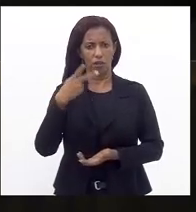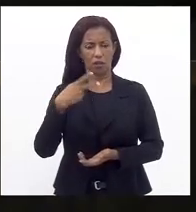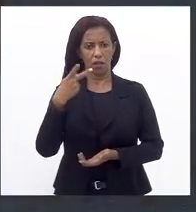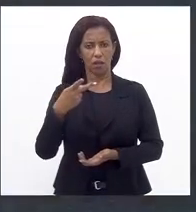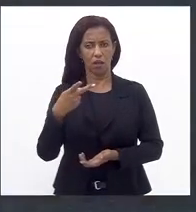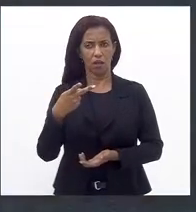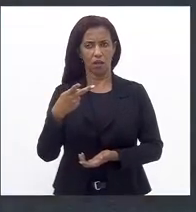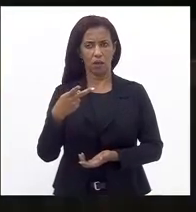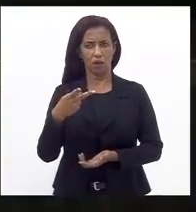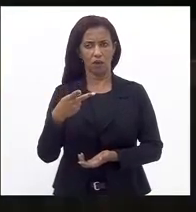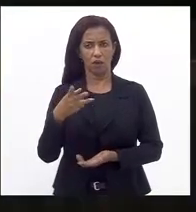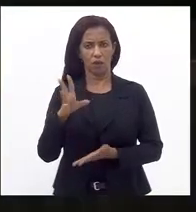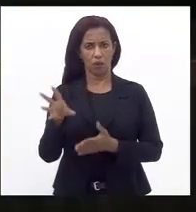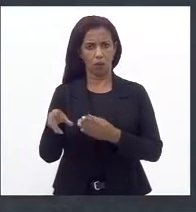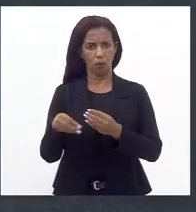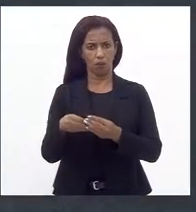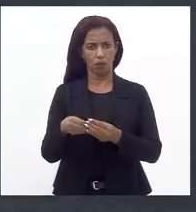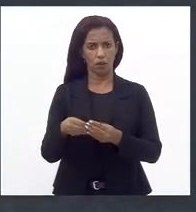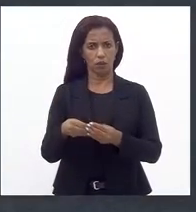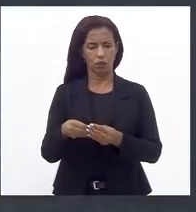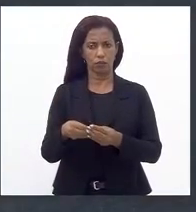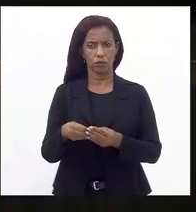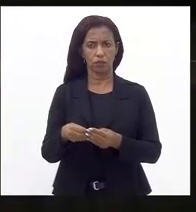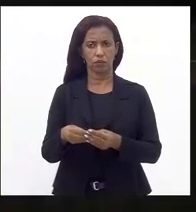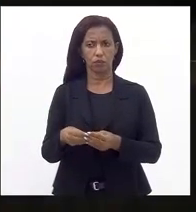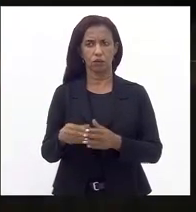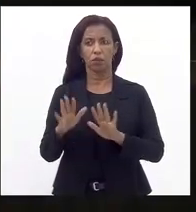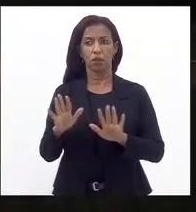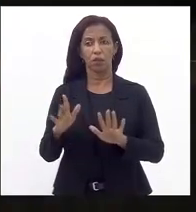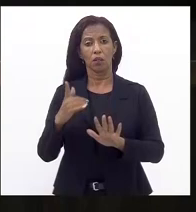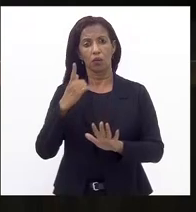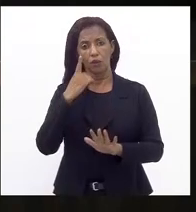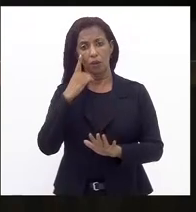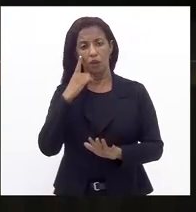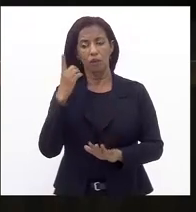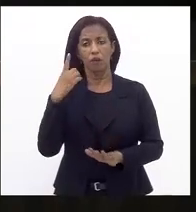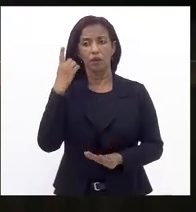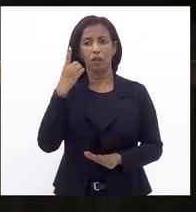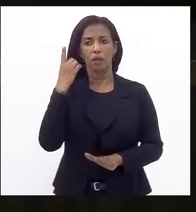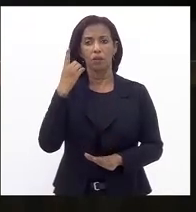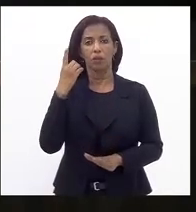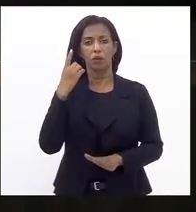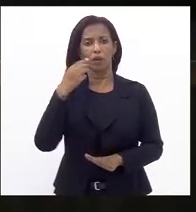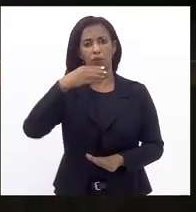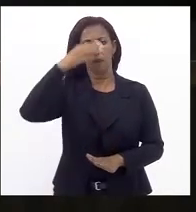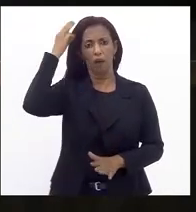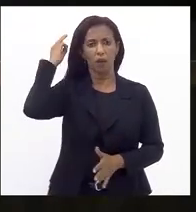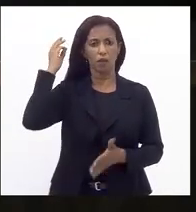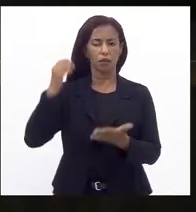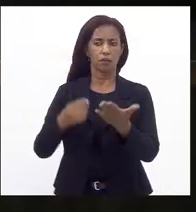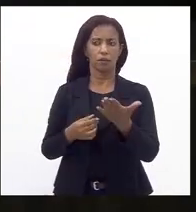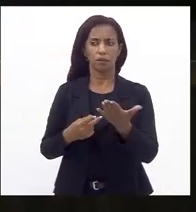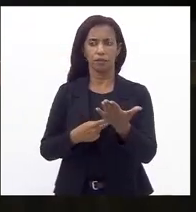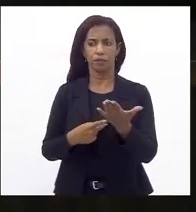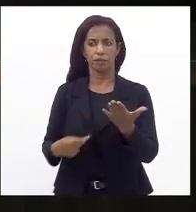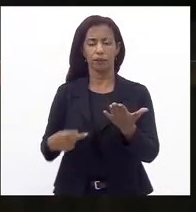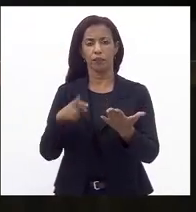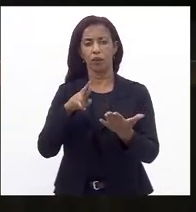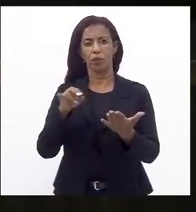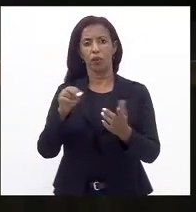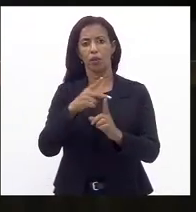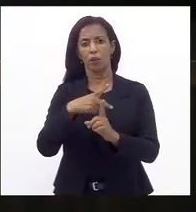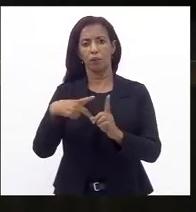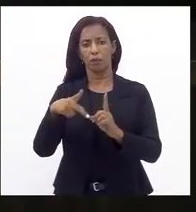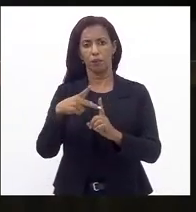falada falando composição isso então quero ouvir o deputado Márcio Pacheco o presidente do Rio